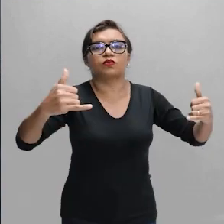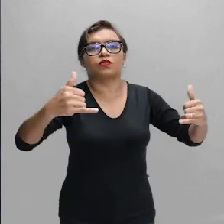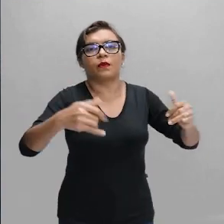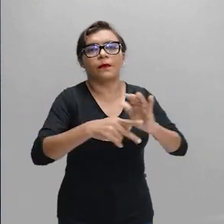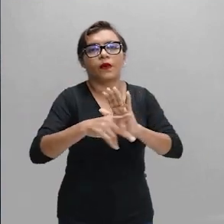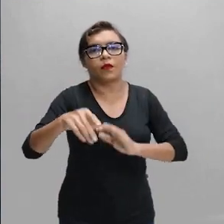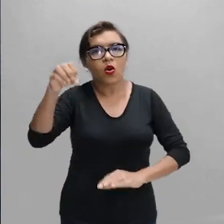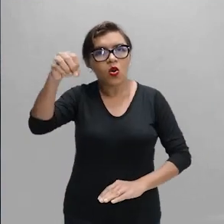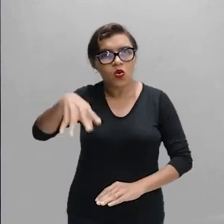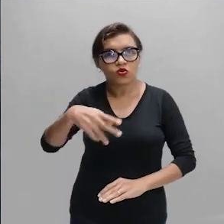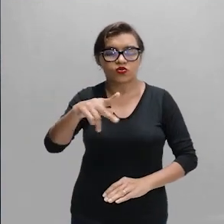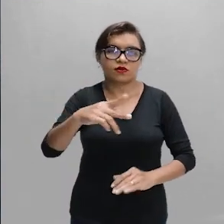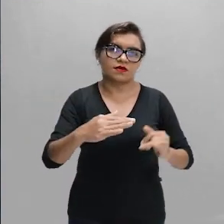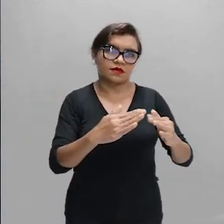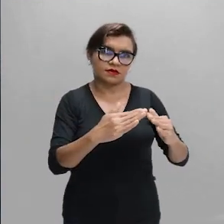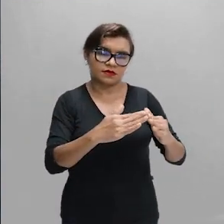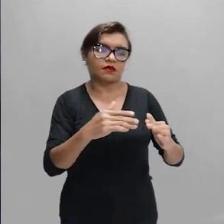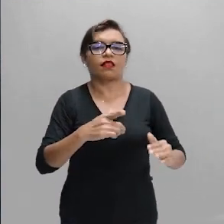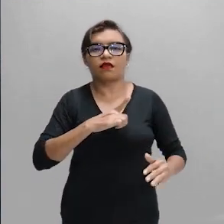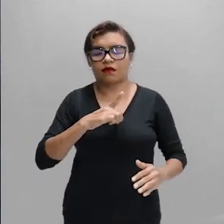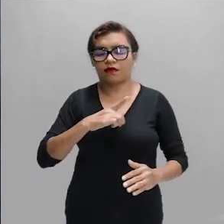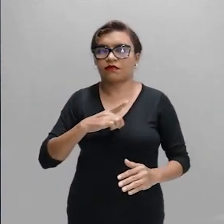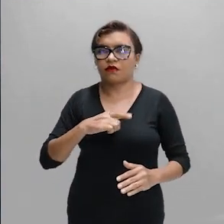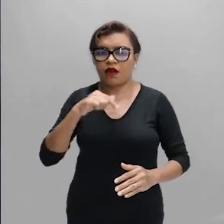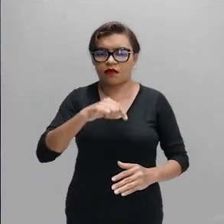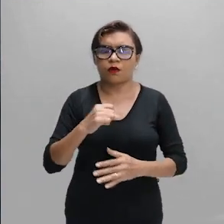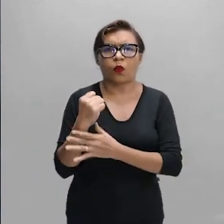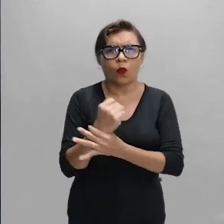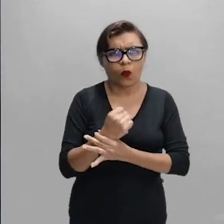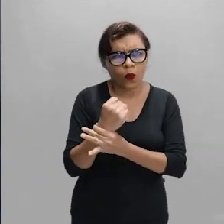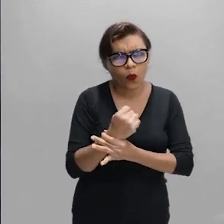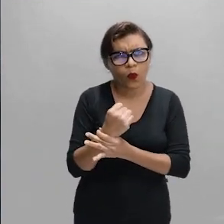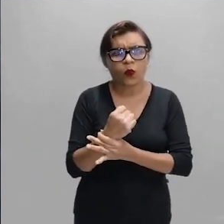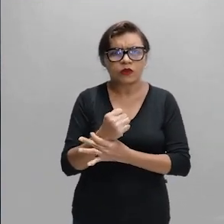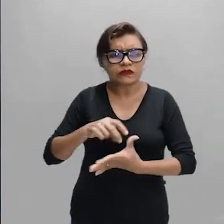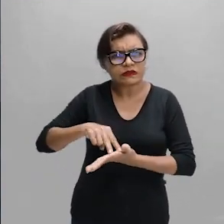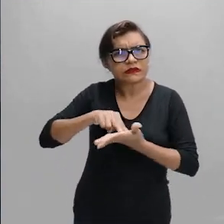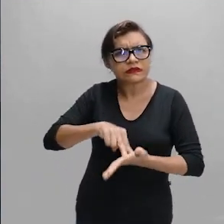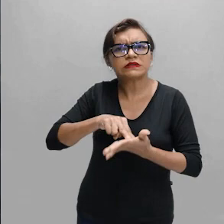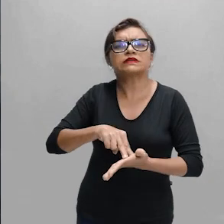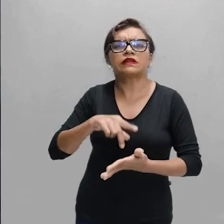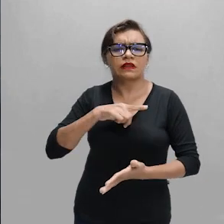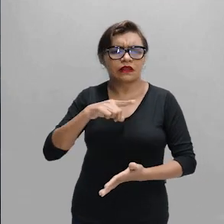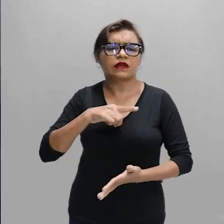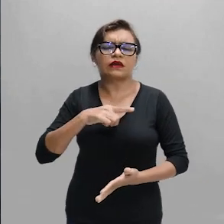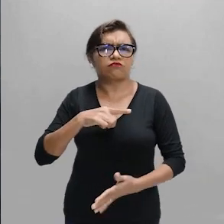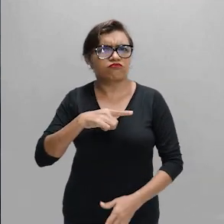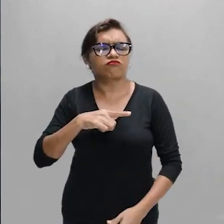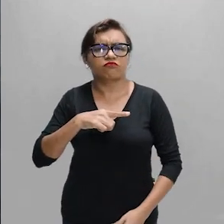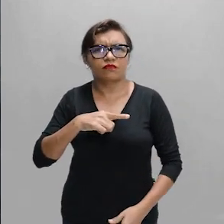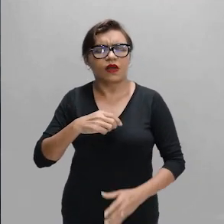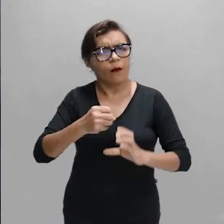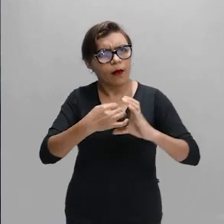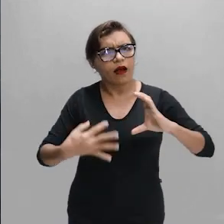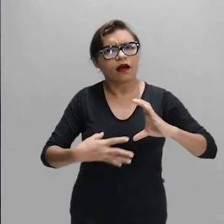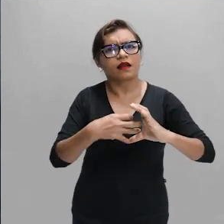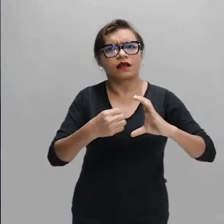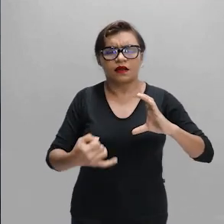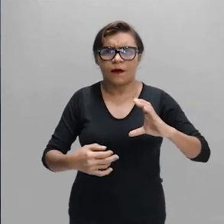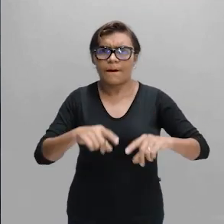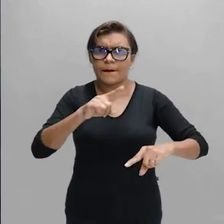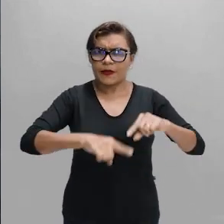tensão. Então, o cobre ele tem uma resistividade. Lembrando que a resistividade é uma característica